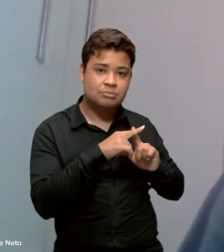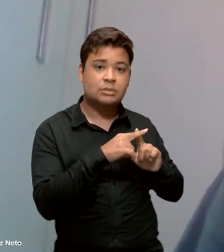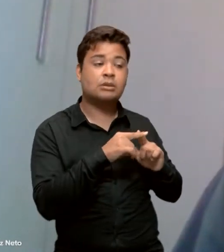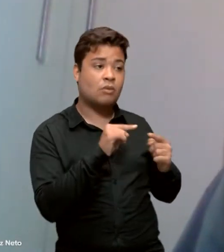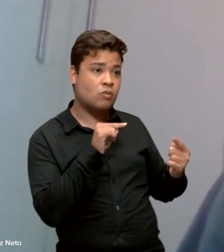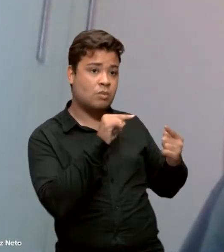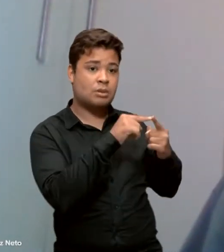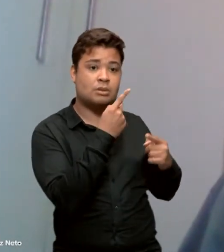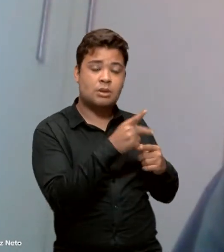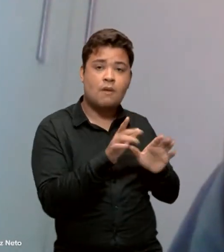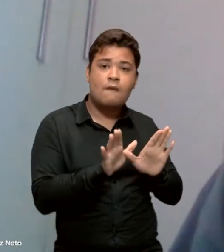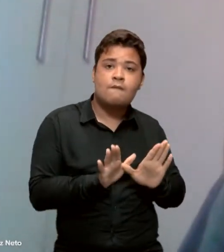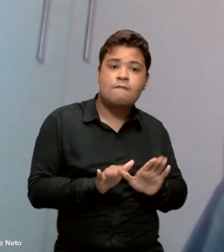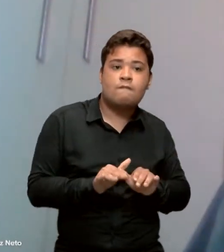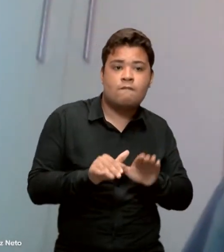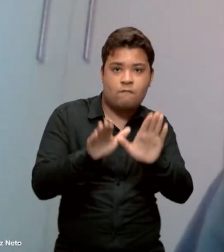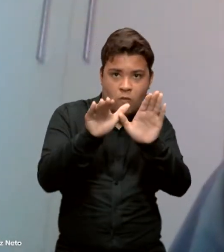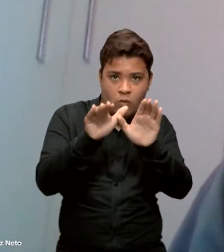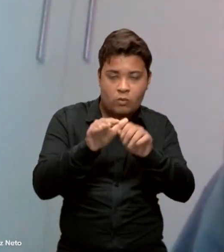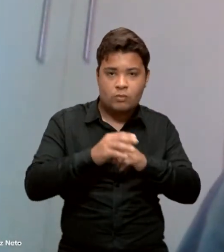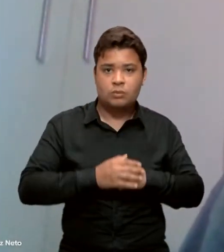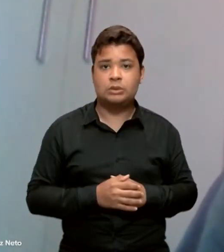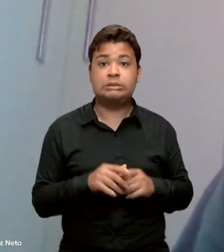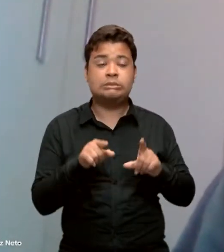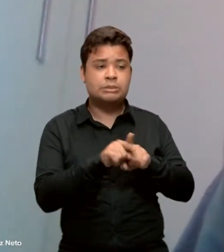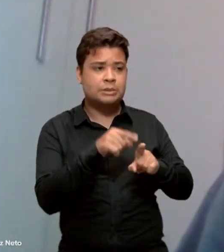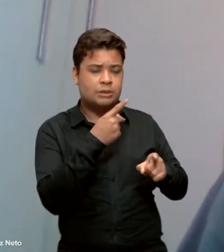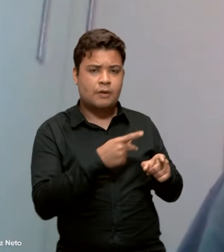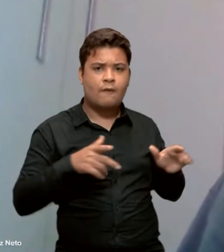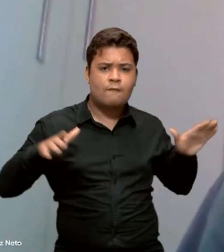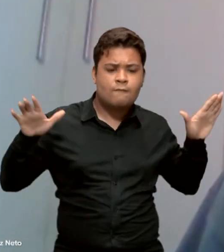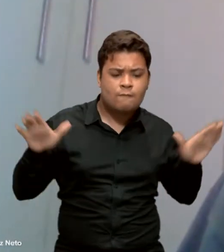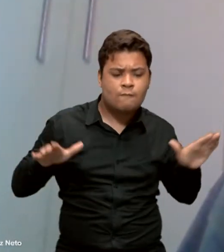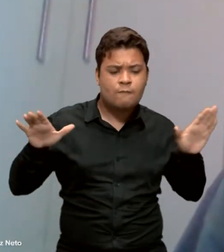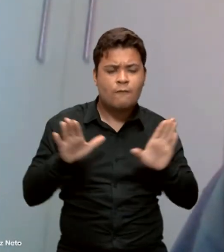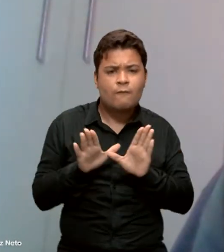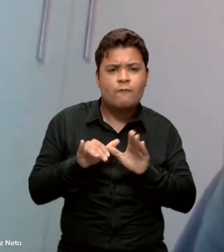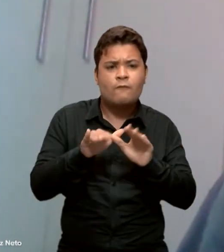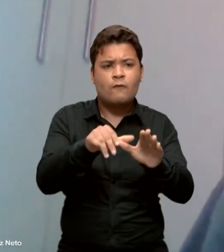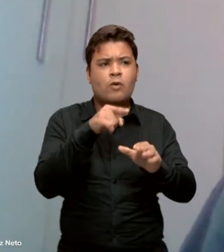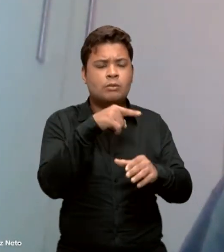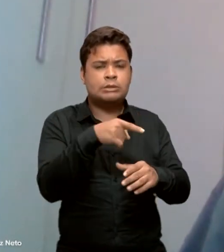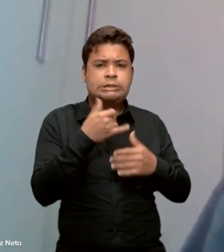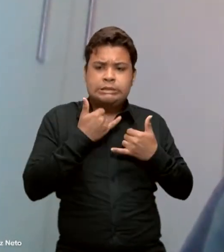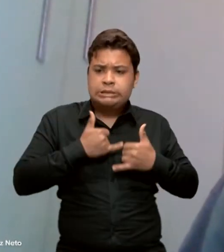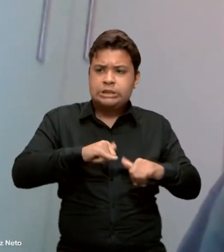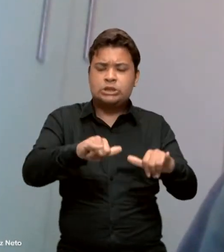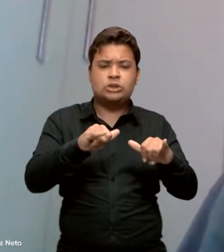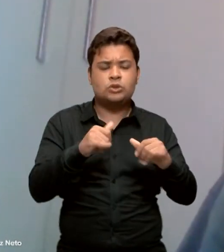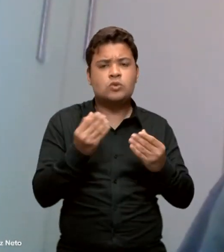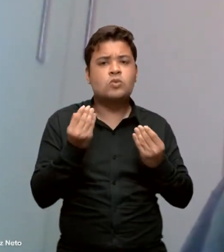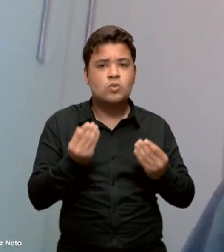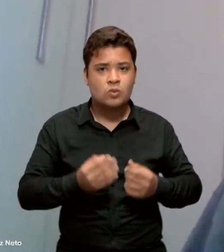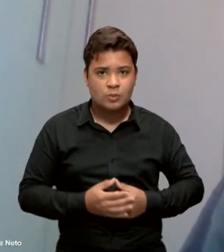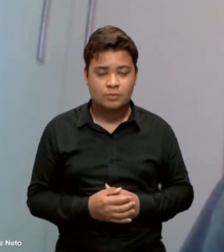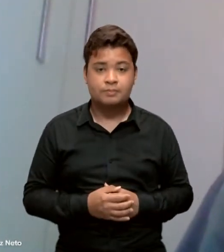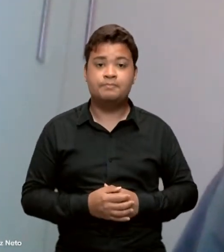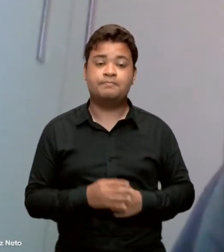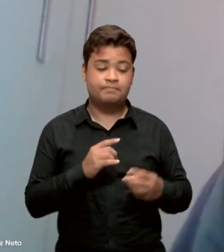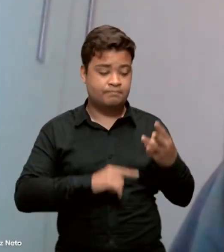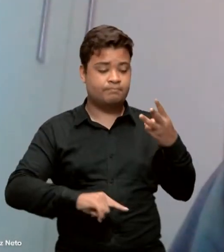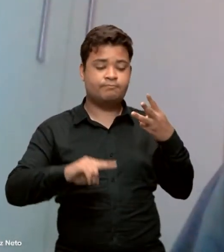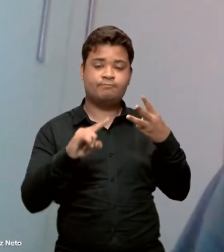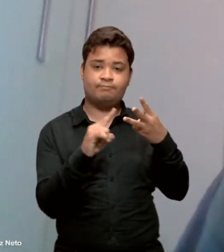voam, né? E com a eficiência energética desse voo. Então, esse seria o segundo fator, a diferença da morfologia da asa. E o